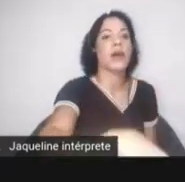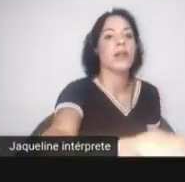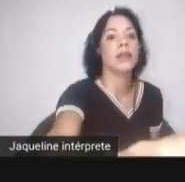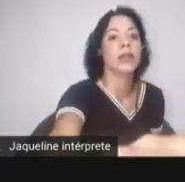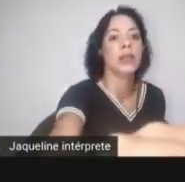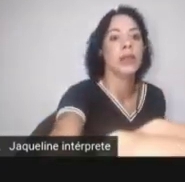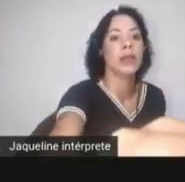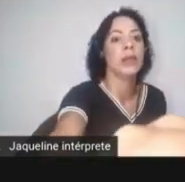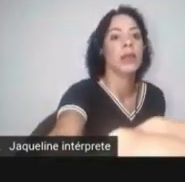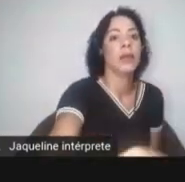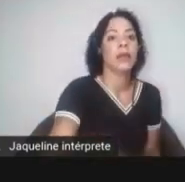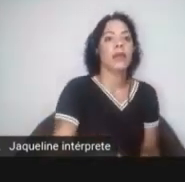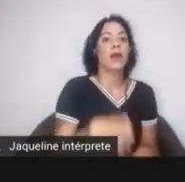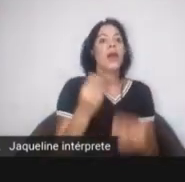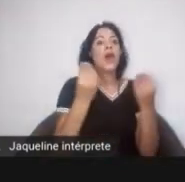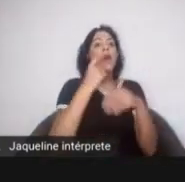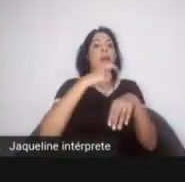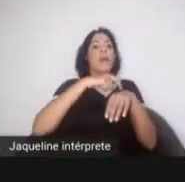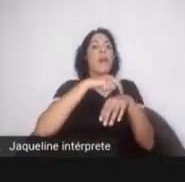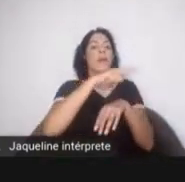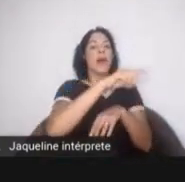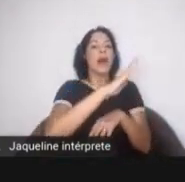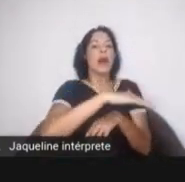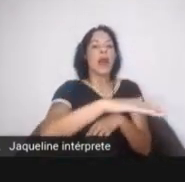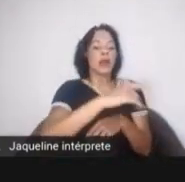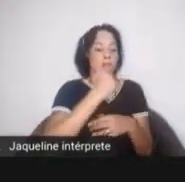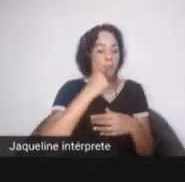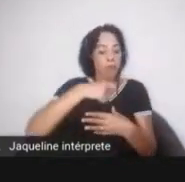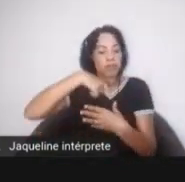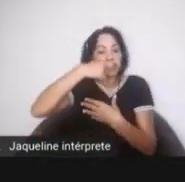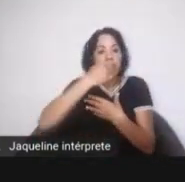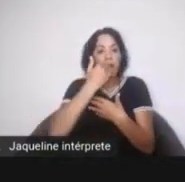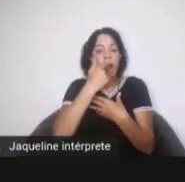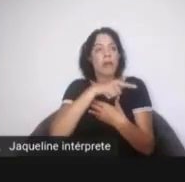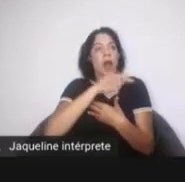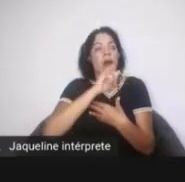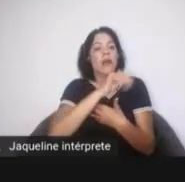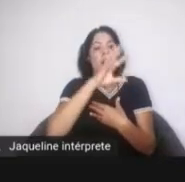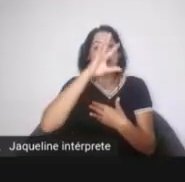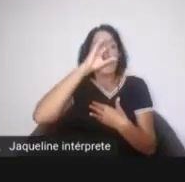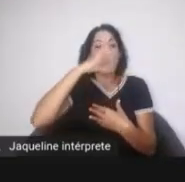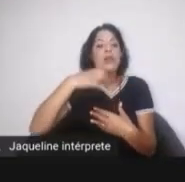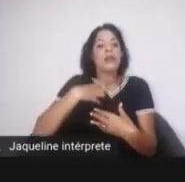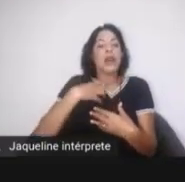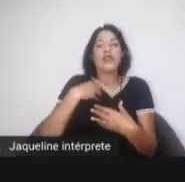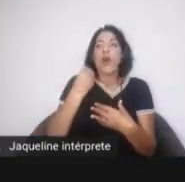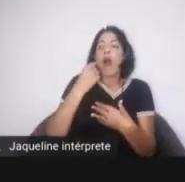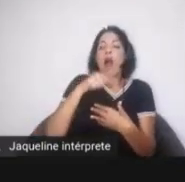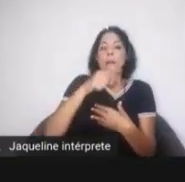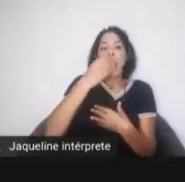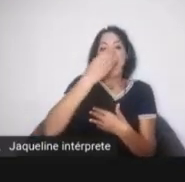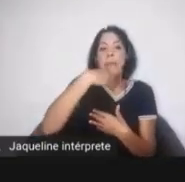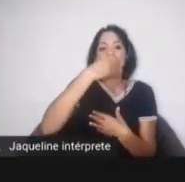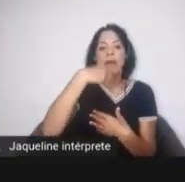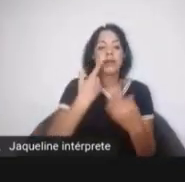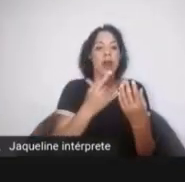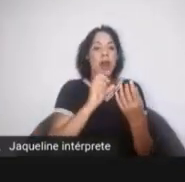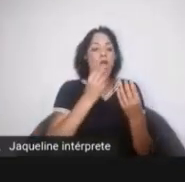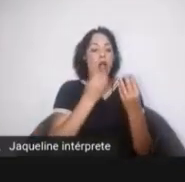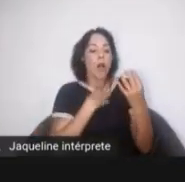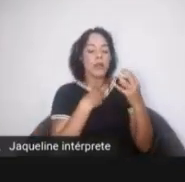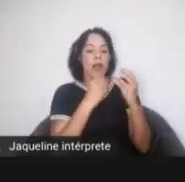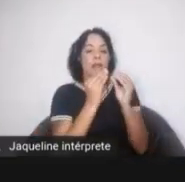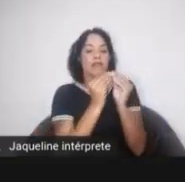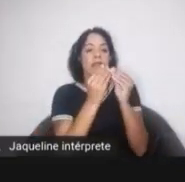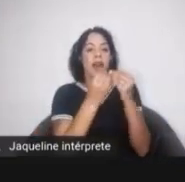para ela sentir o cheirinho da maçã, né, para ela sentir a textura de um grãozinho de feijão, porque tudo isso é